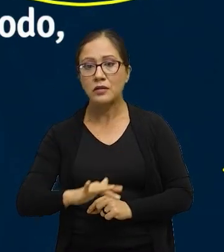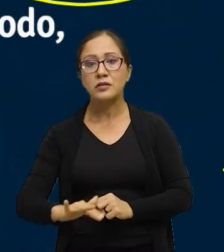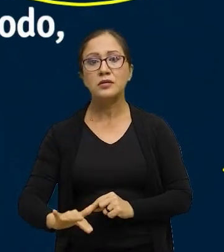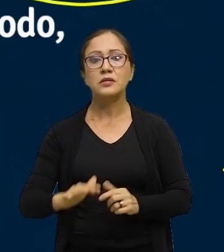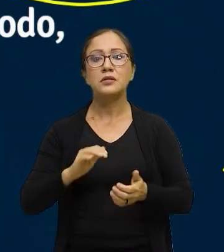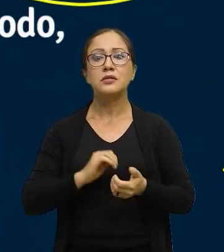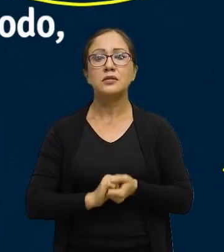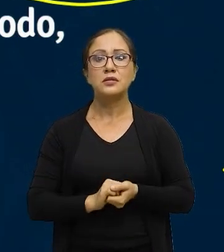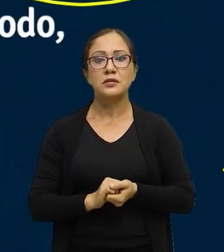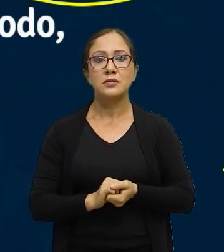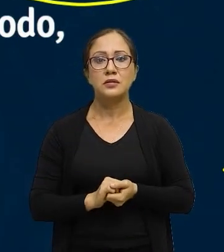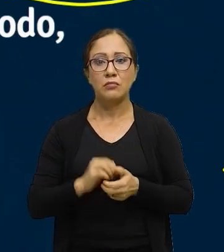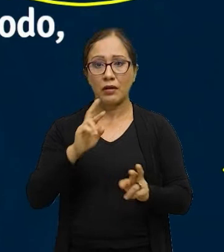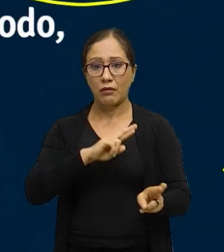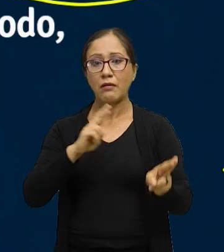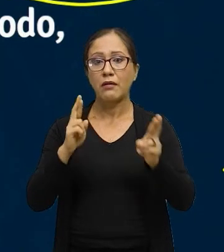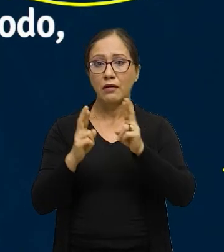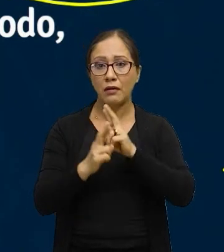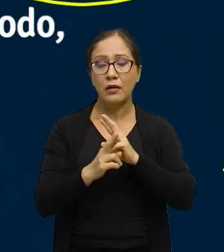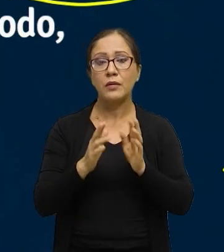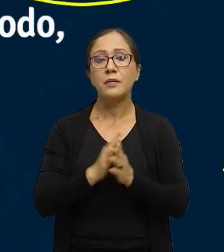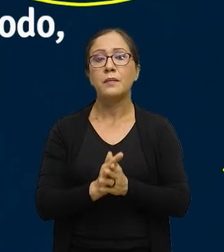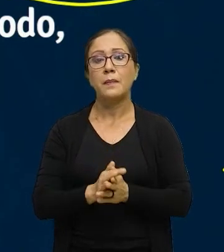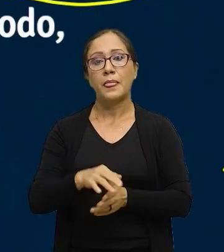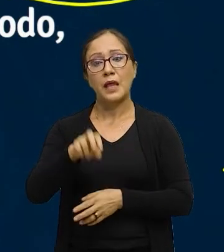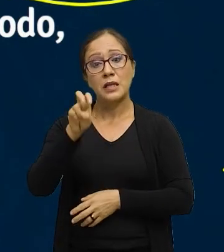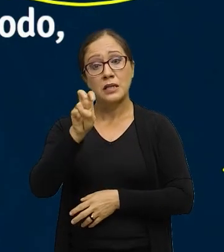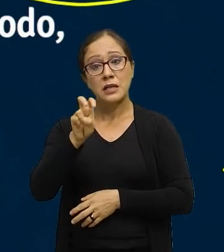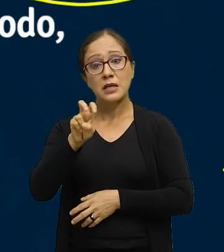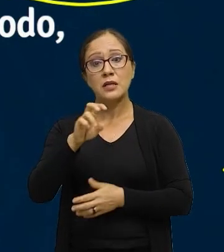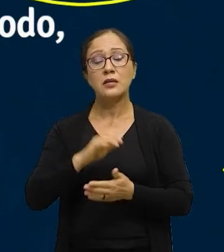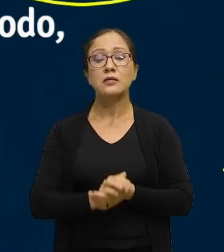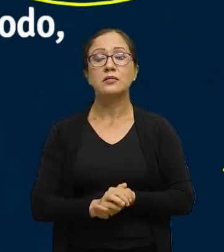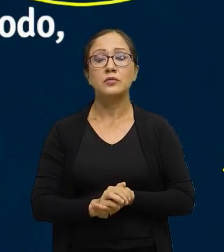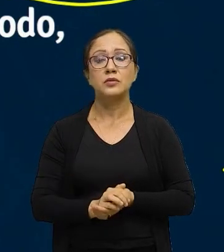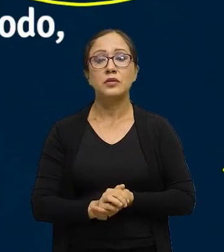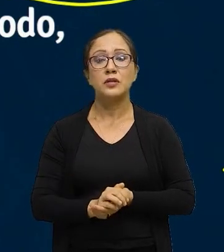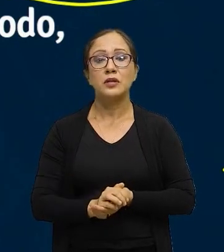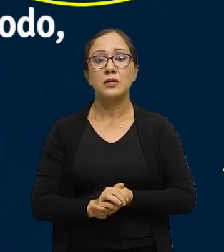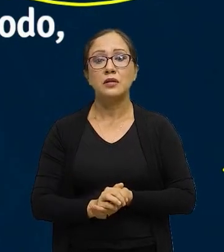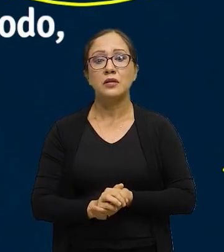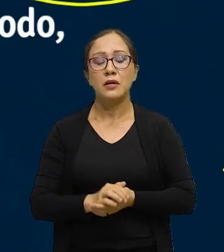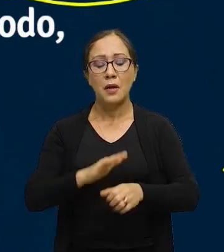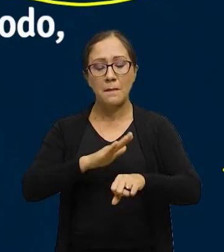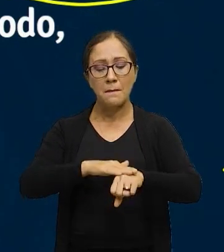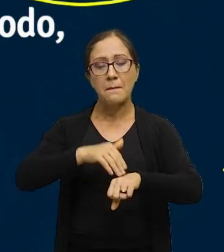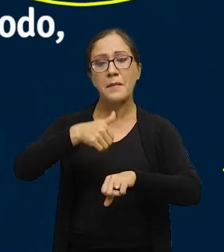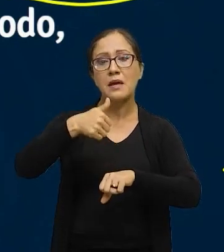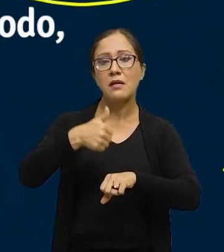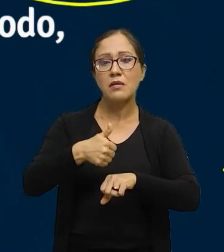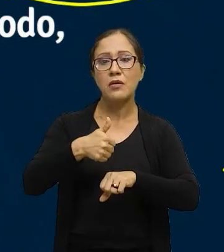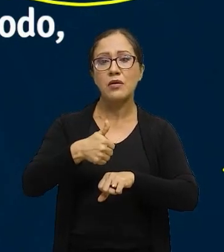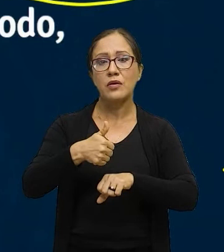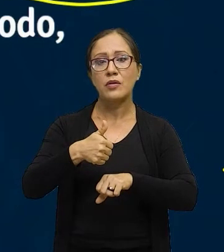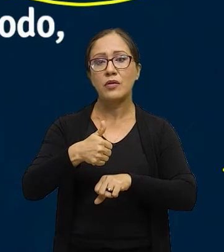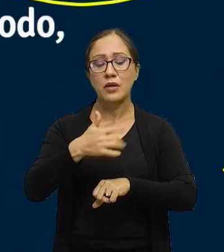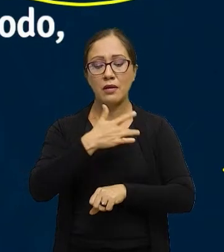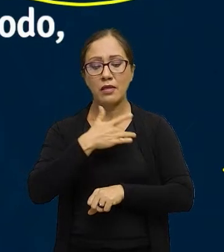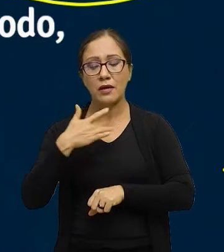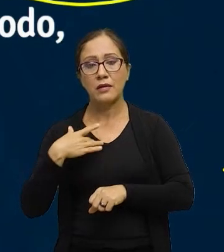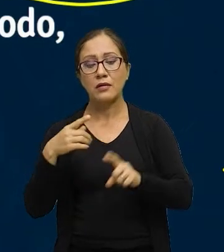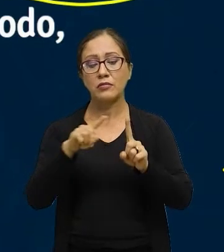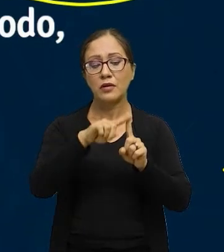infantil. Essa que é a relação. A número 5, nós falamos sobre a melhora, né, da